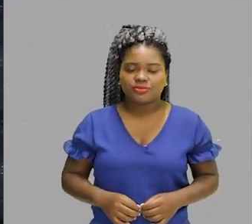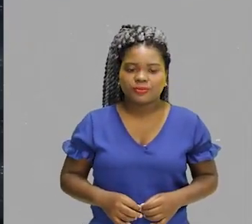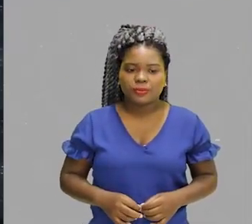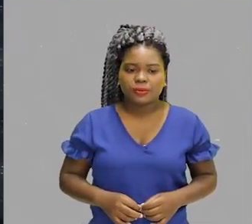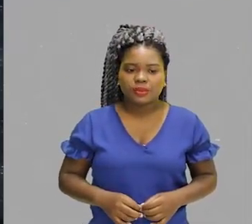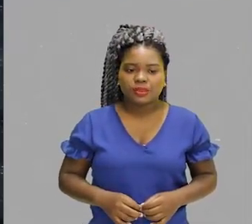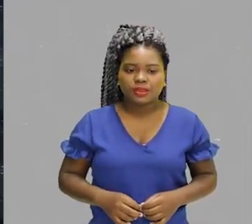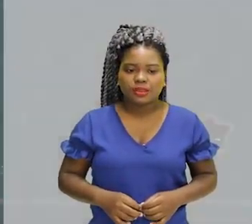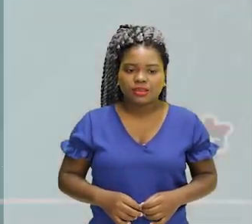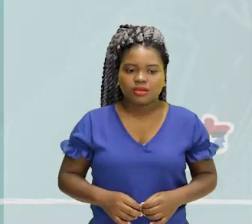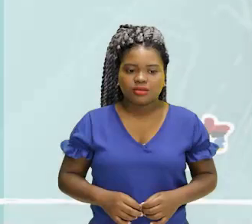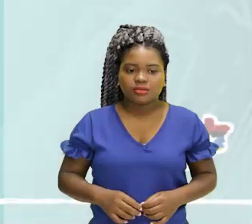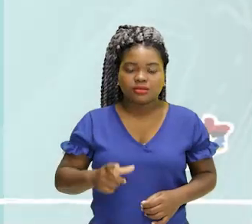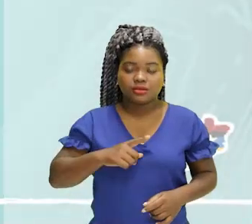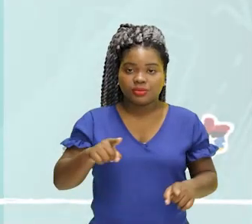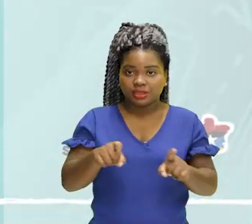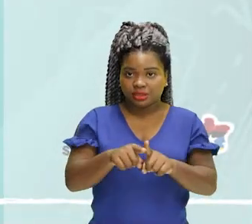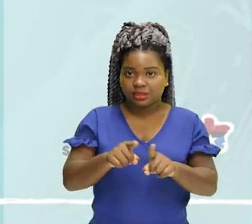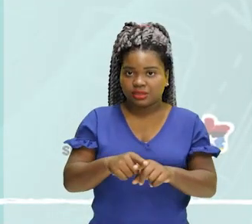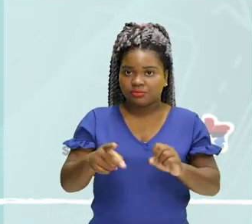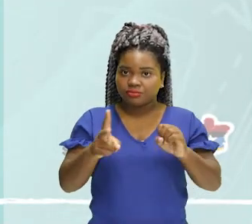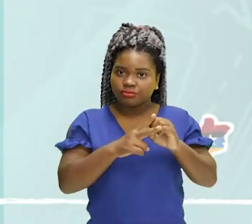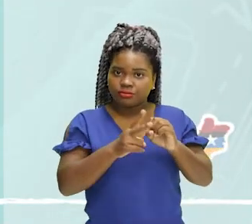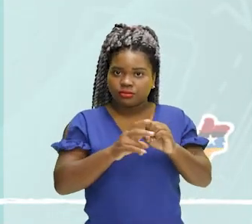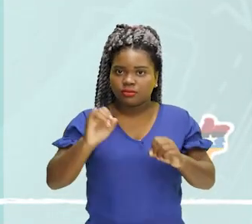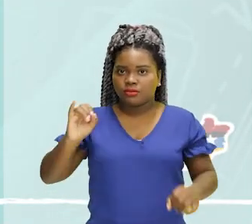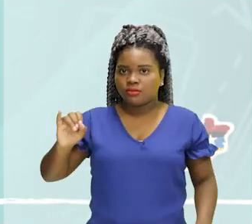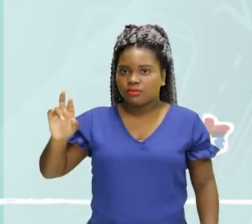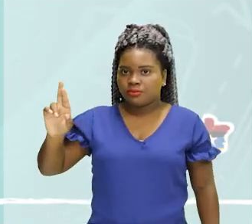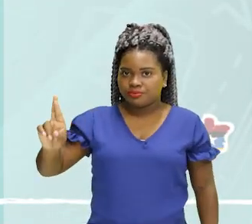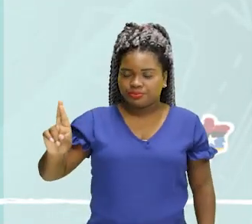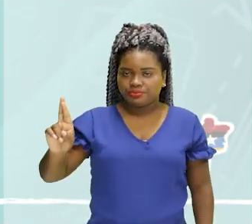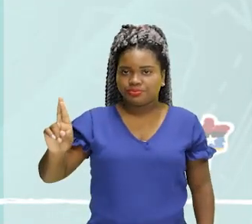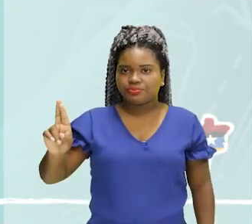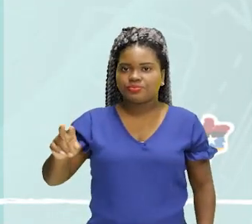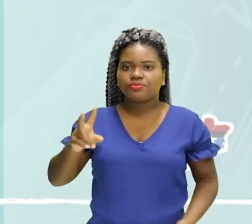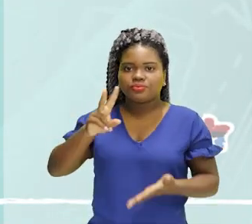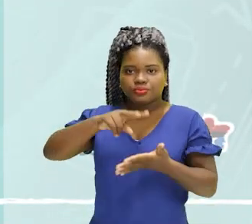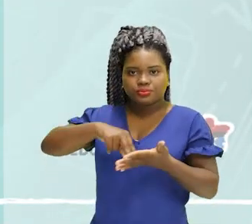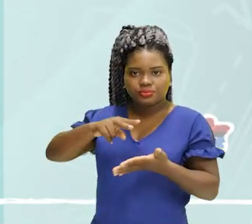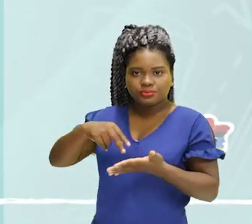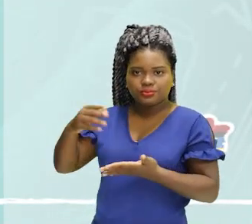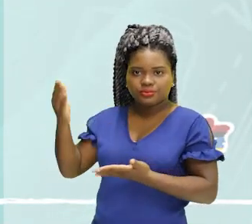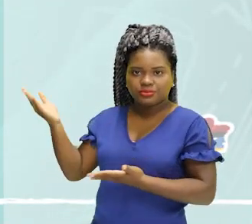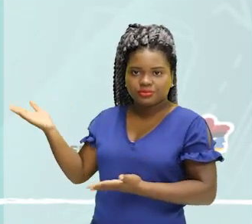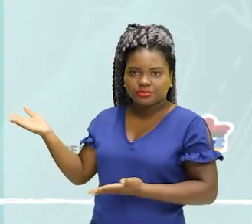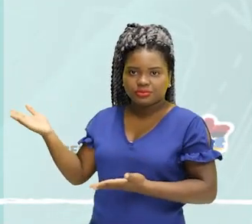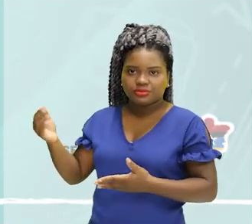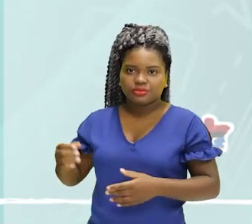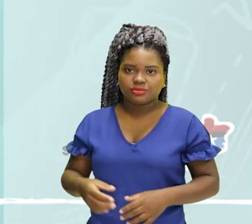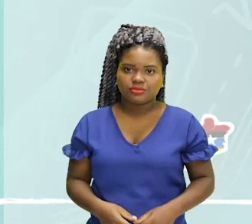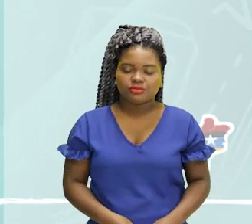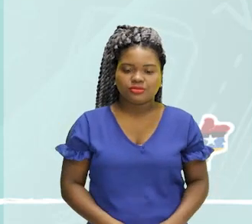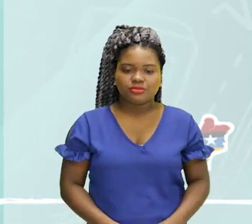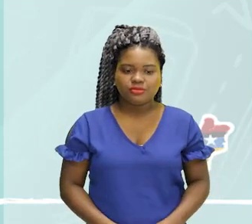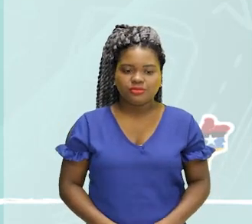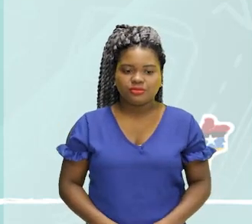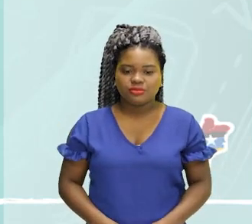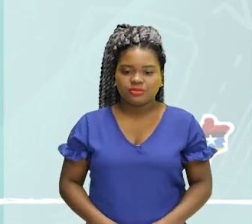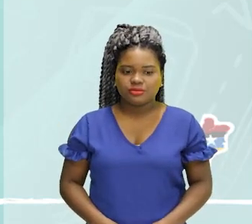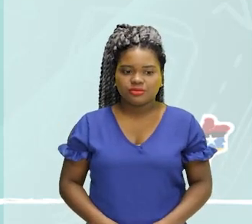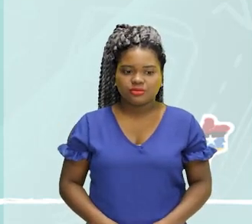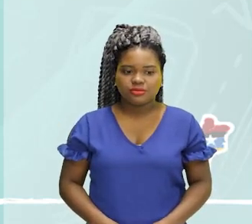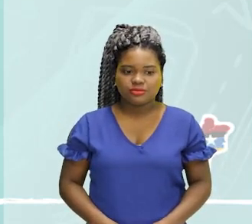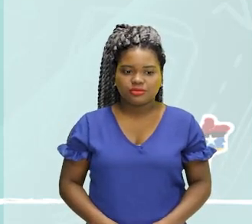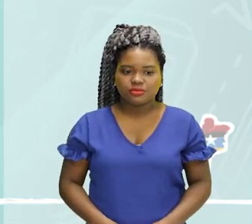Vamos ver com o verbo ir. Ir mais o gerúndio. Indica o desenvolvimento progressivo de uma ação que vai acontecendo